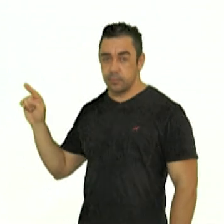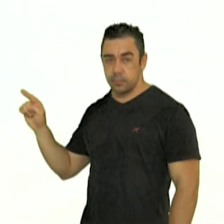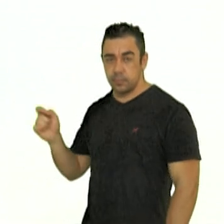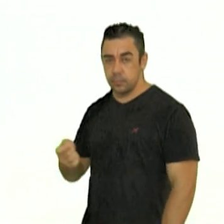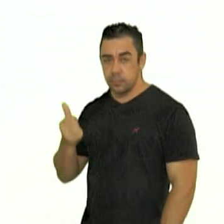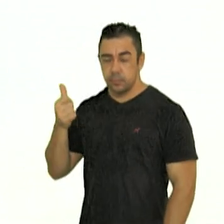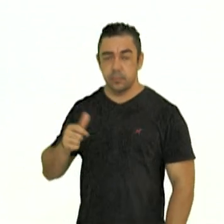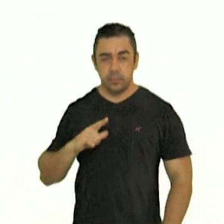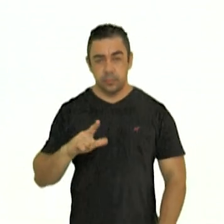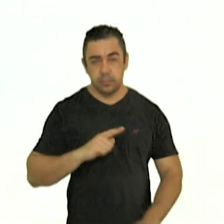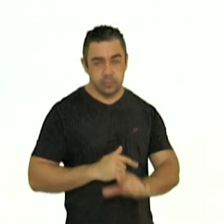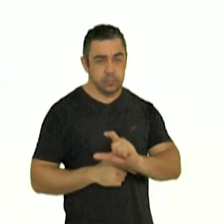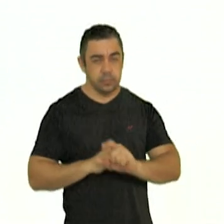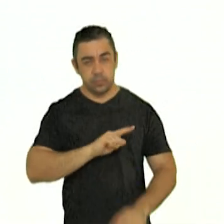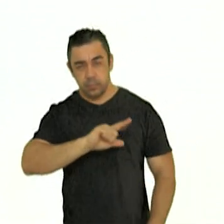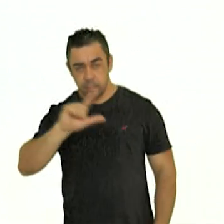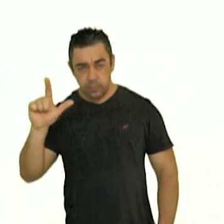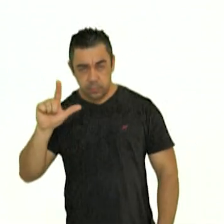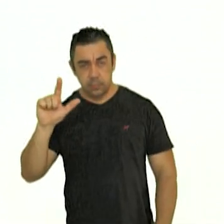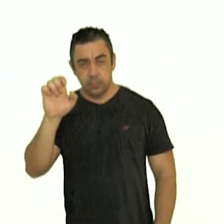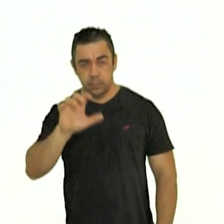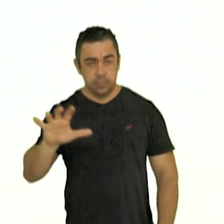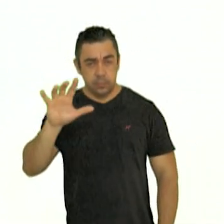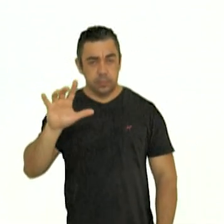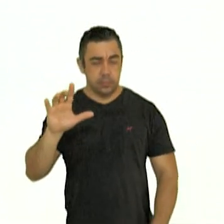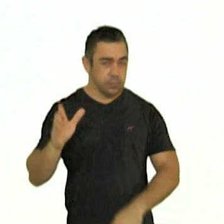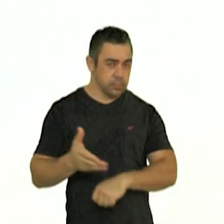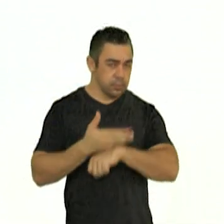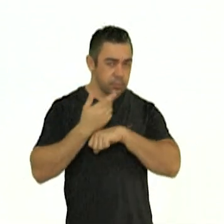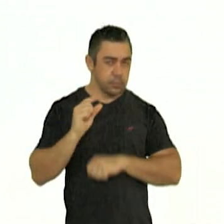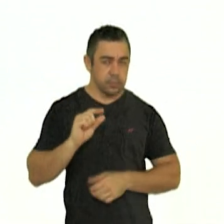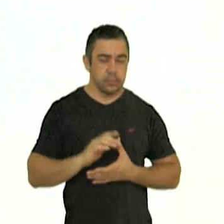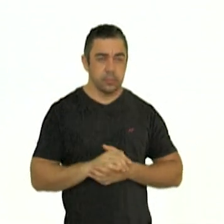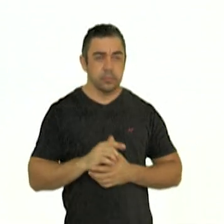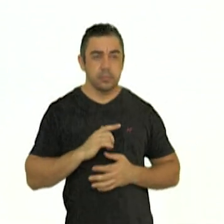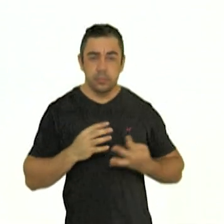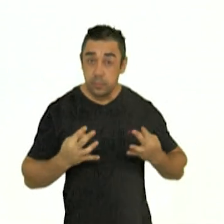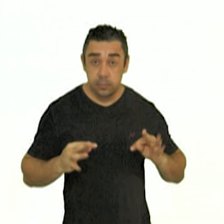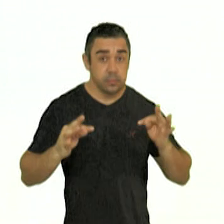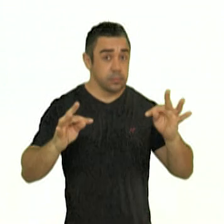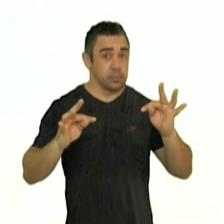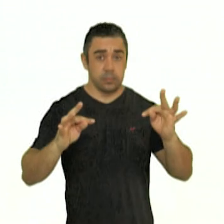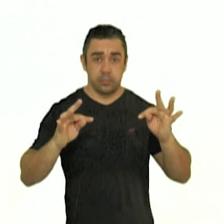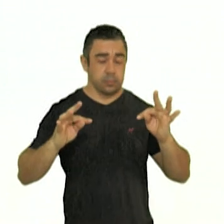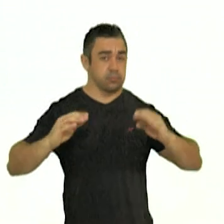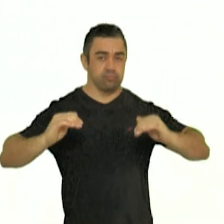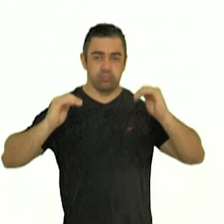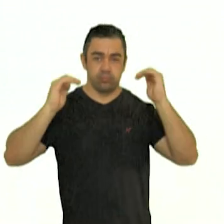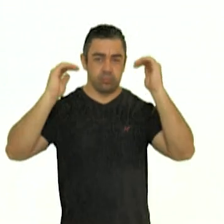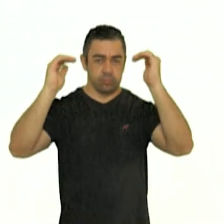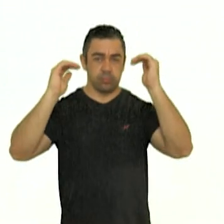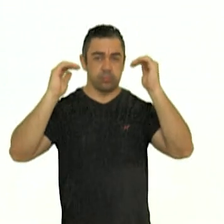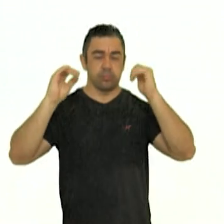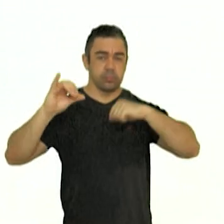leste europeu, que vai ficar um pouco para trás ali, né? Temos indústrias de alta tecnologia espalhadas por aquele eixo centro-oriental, que eu disse